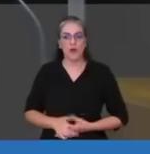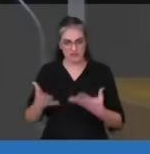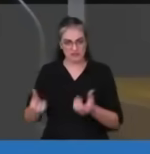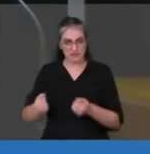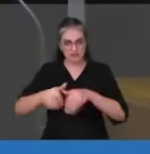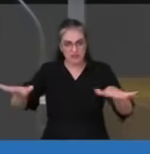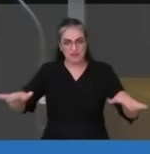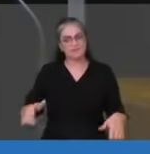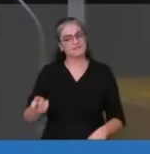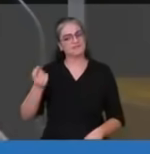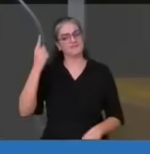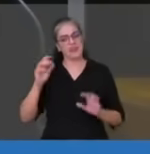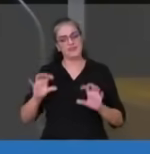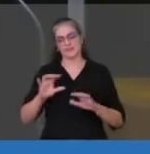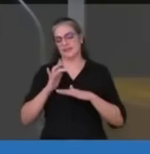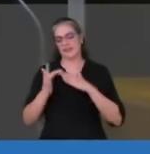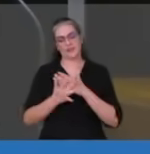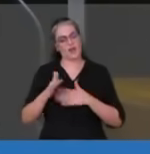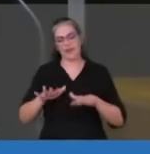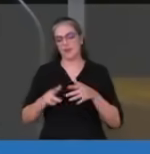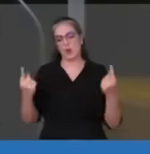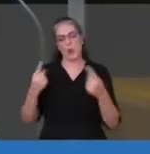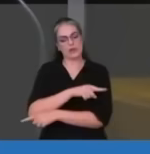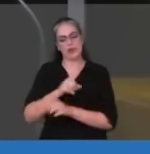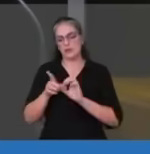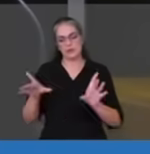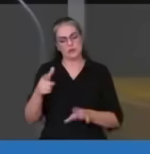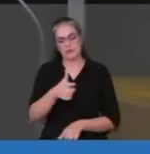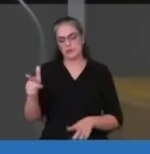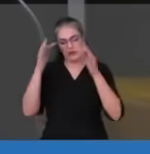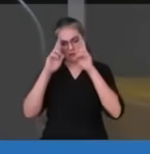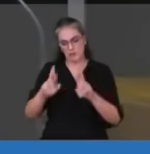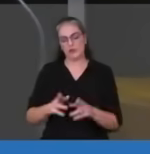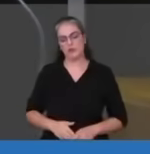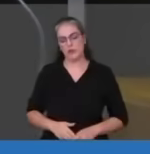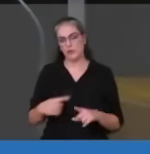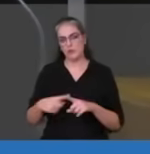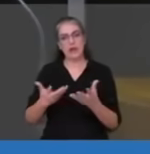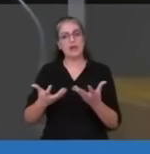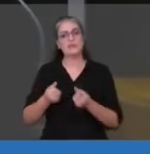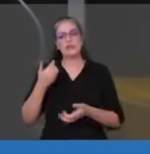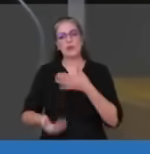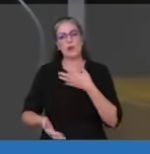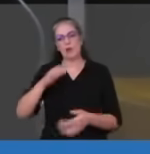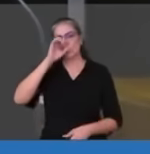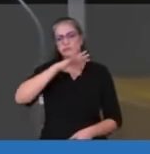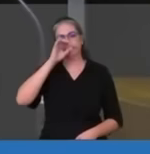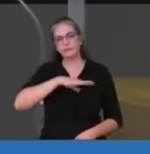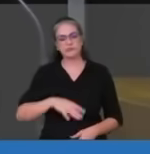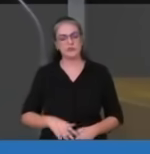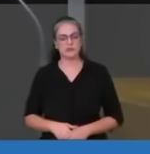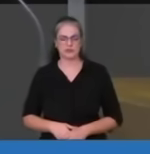em dia é assim as redes sociais são muitas vezes antissociais porque acolhem qualquer tipo de lixo e